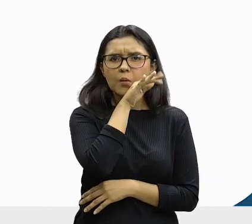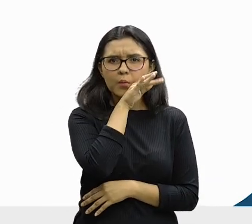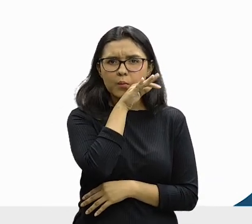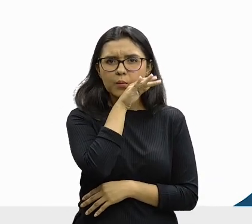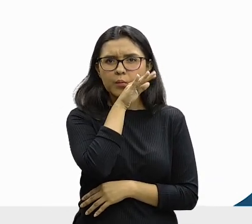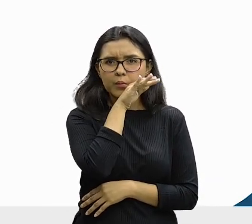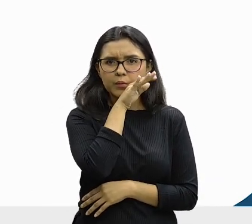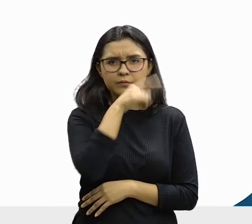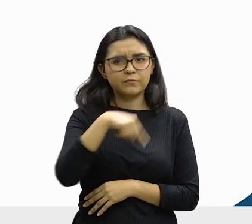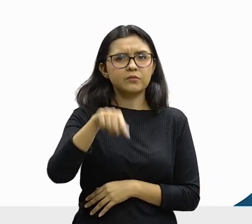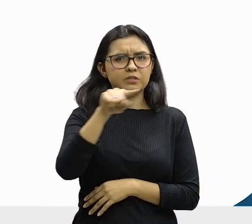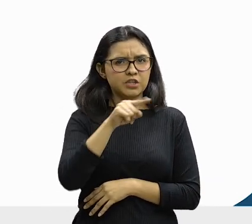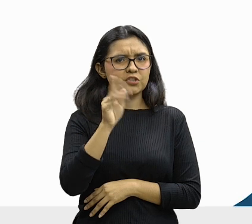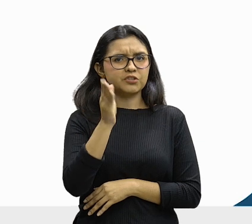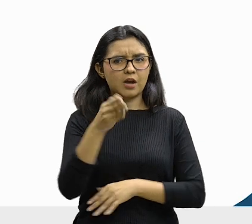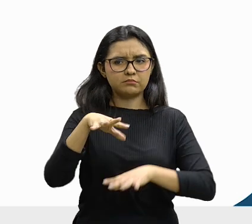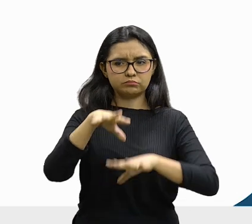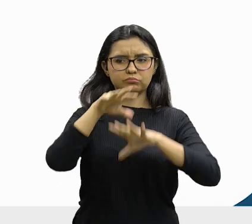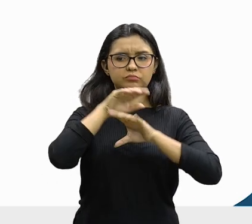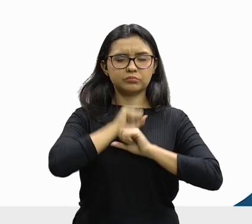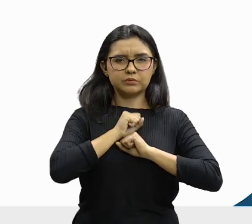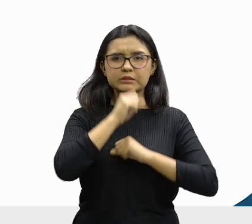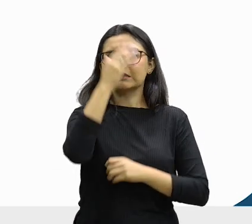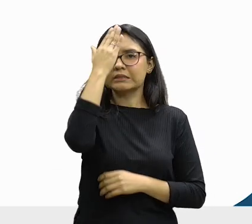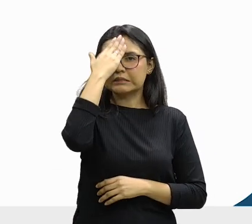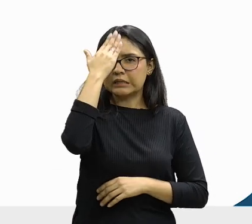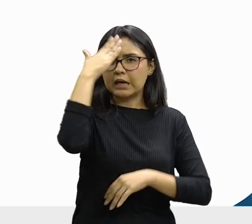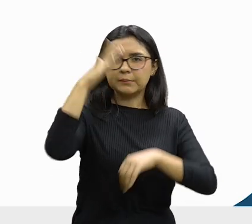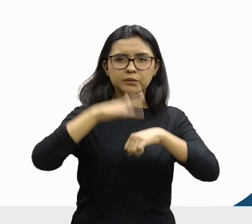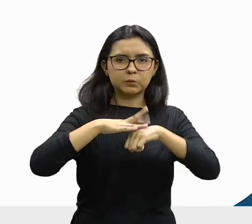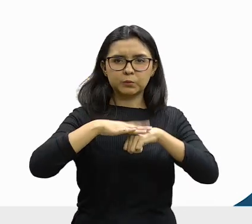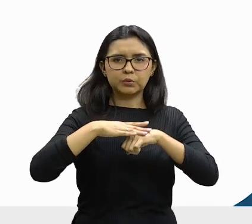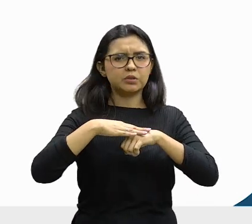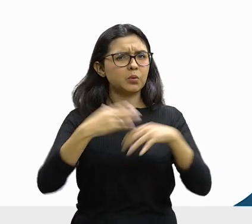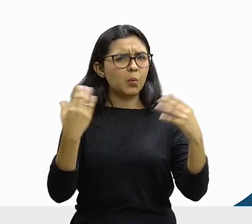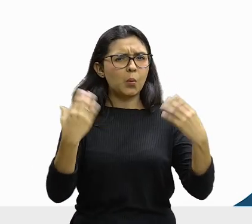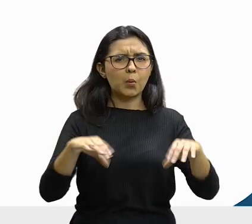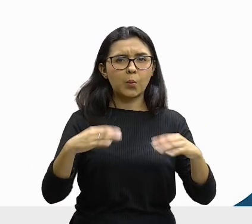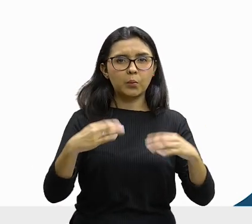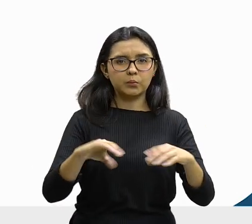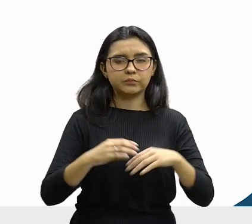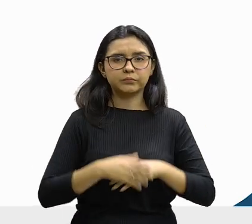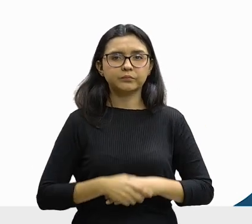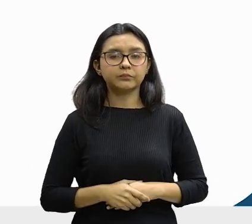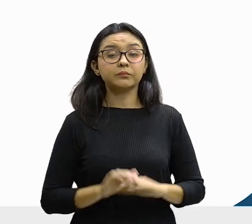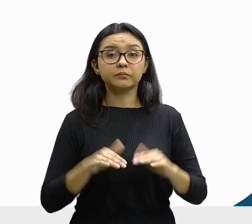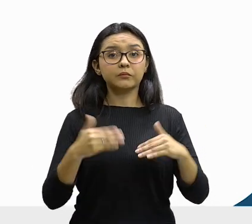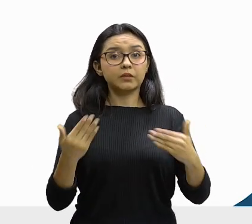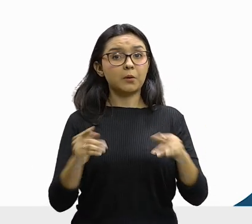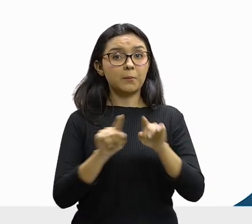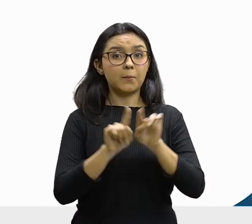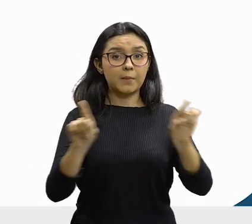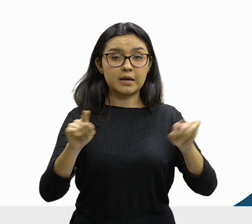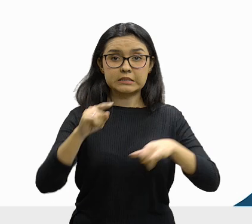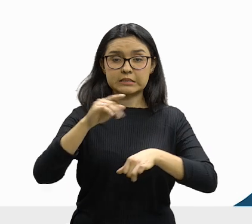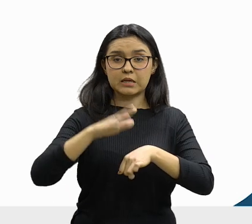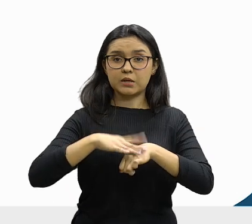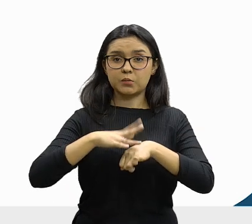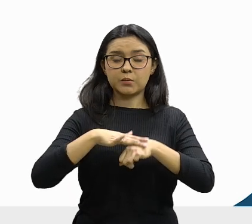já pegou malária aí sabe o quanto essa doença ela é terrível. Bem, no caso da malária, gente,